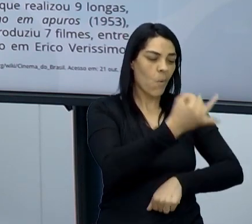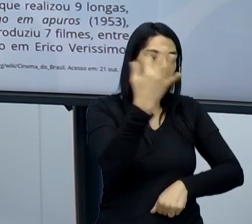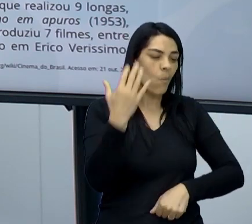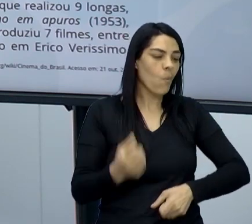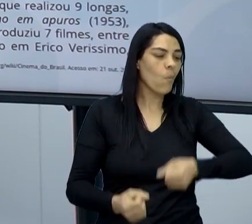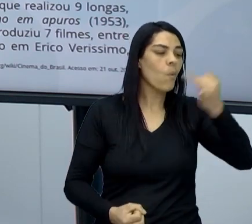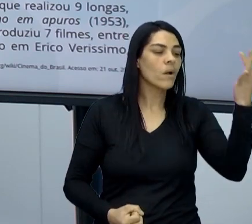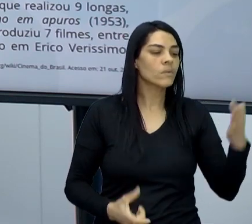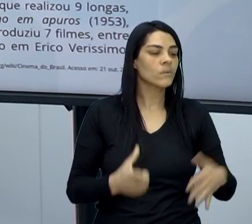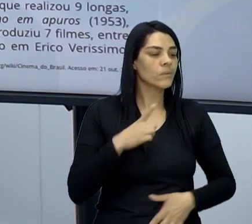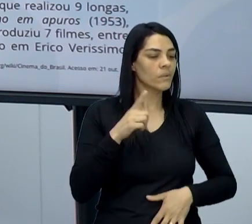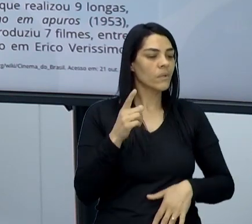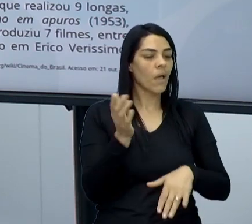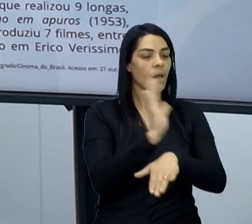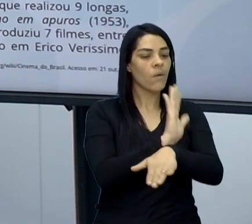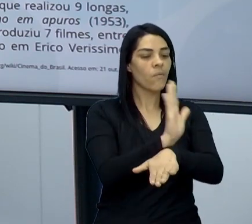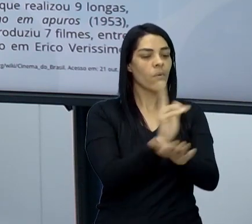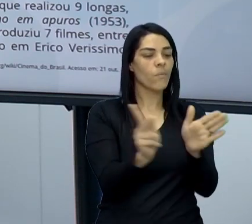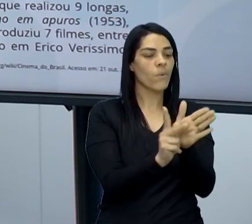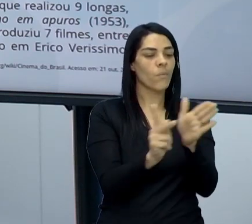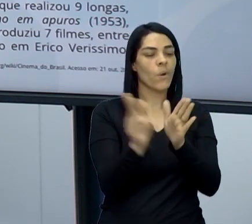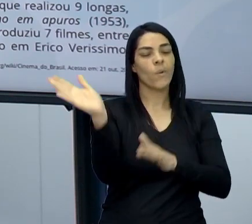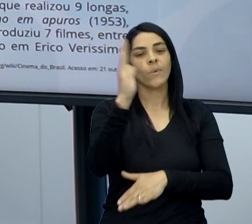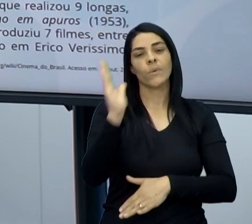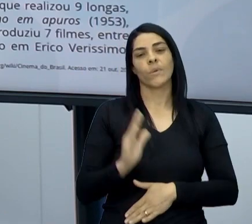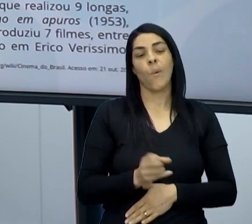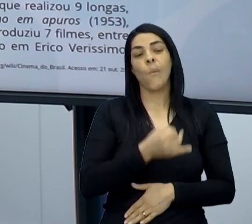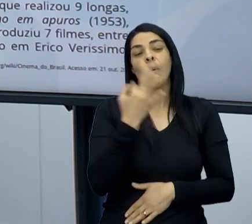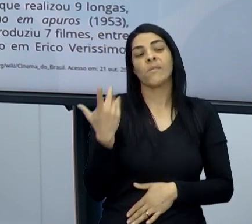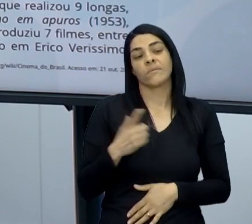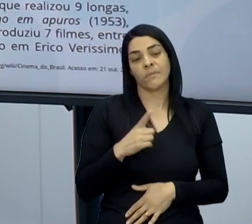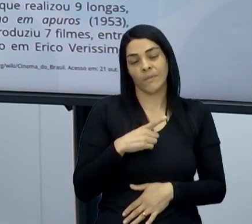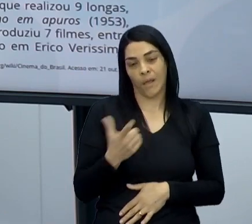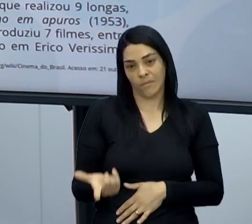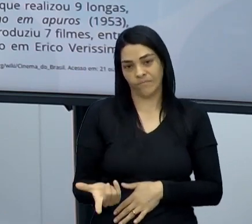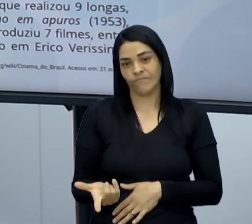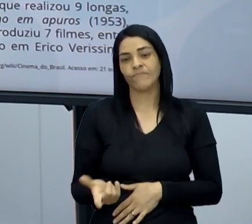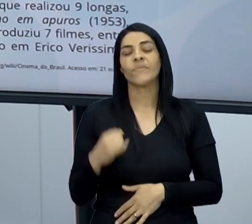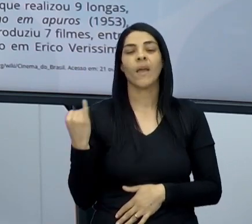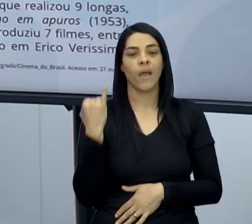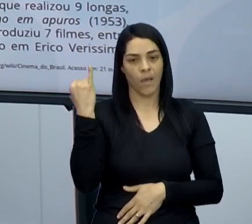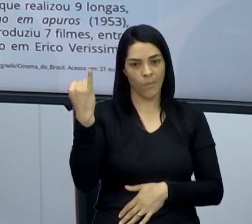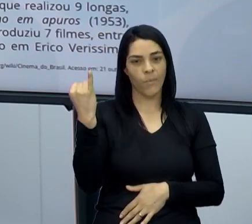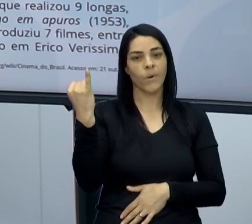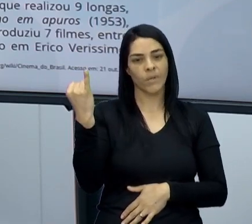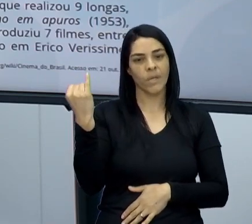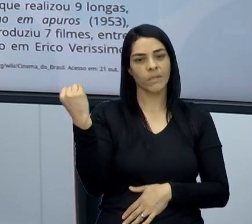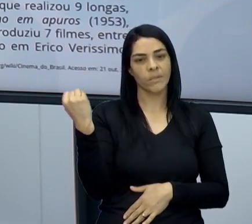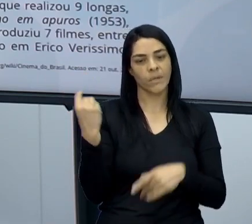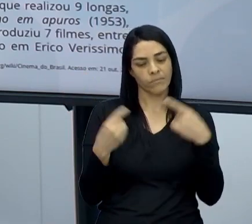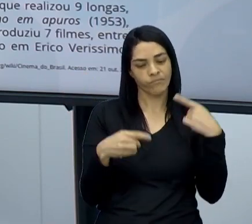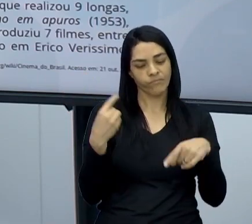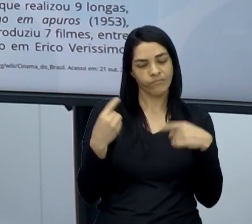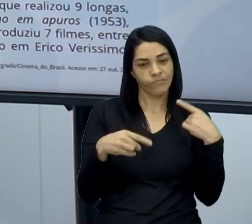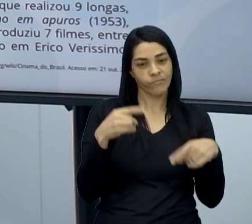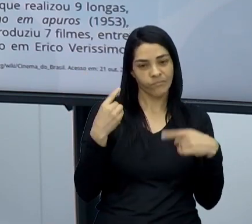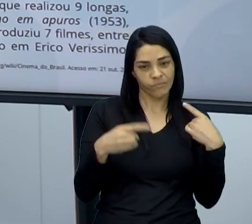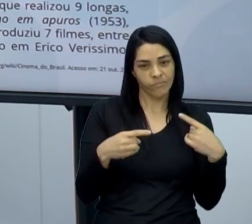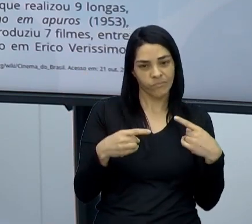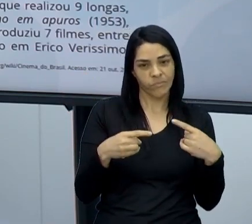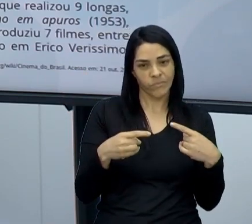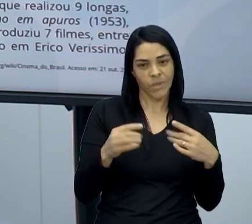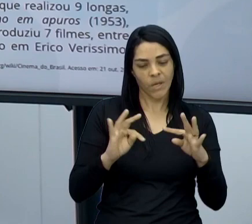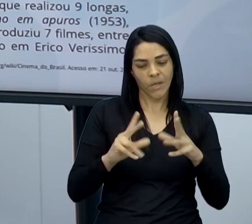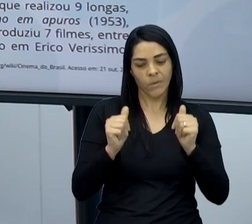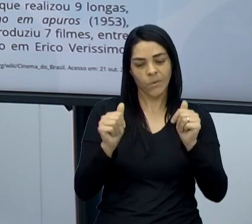filme nacional. Então, é importante debater isso, né? Porque é preciso debater em todos os